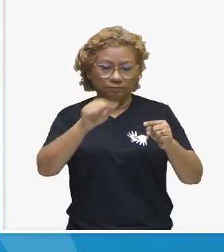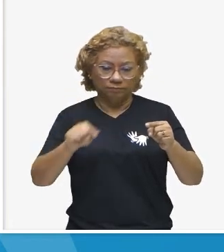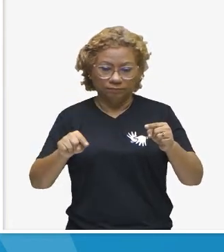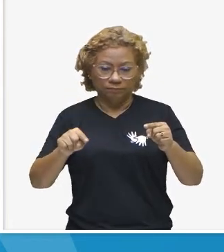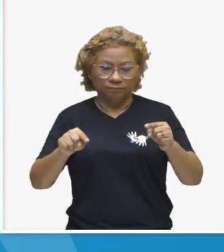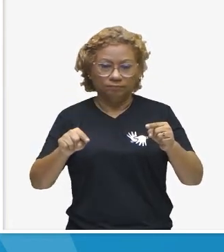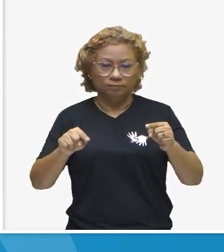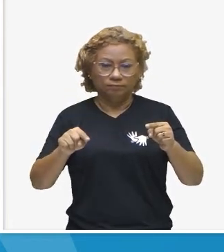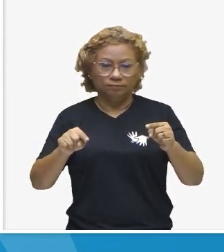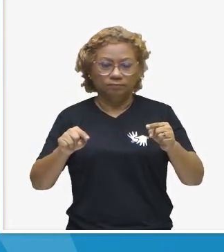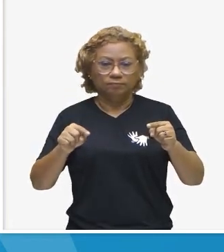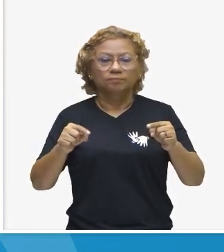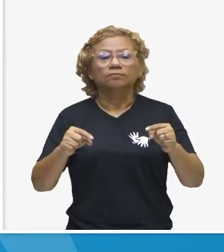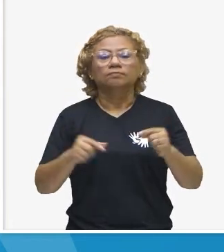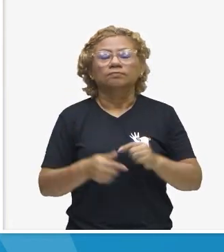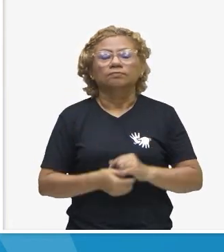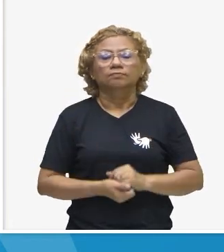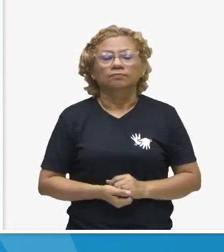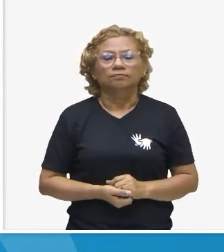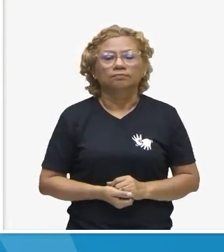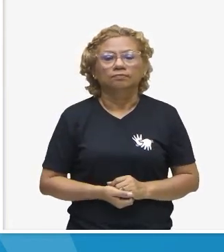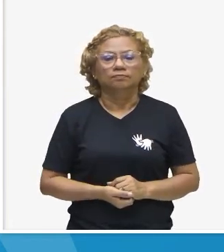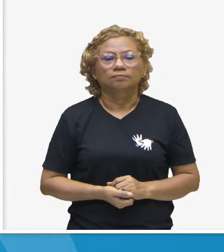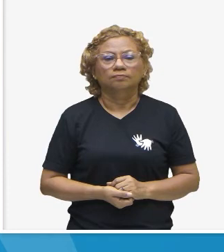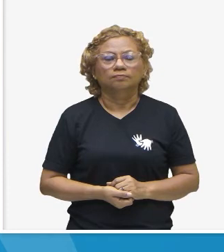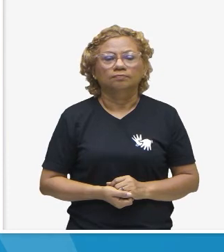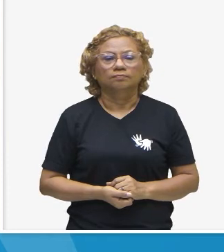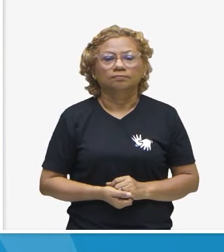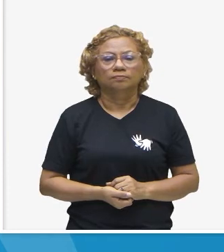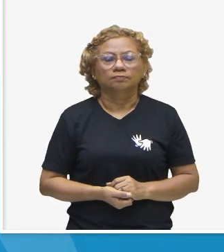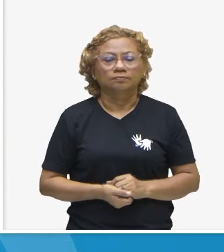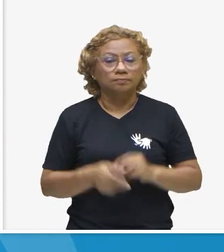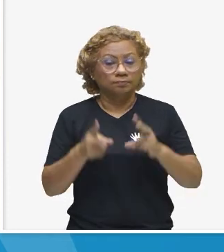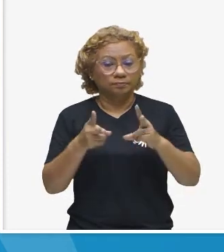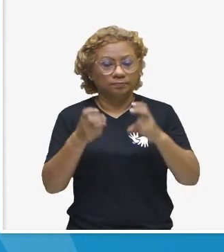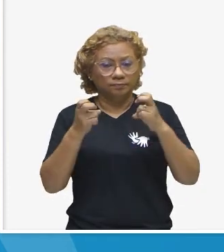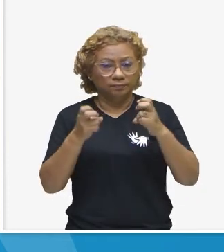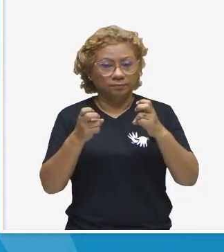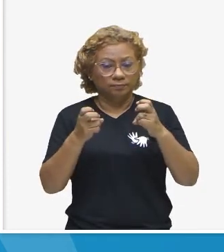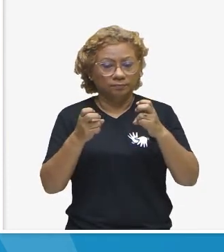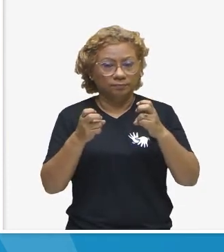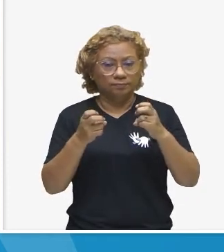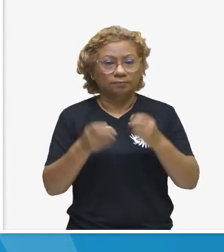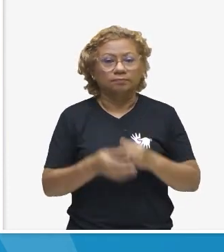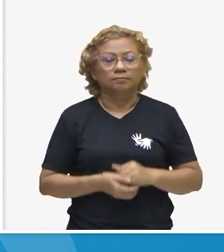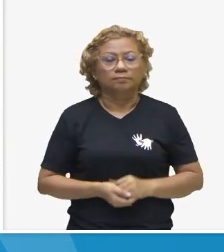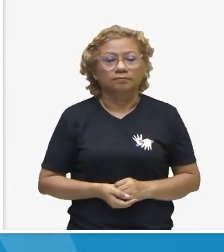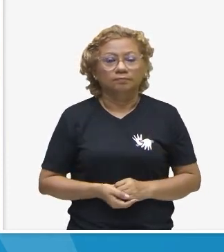que está aqui no centro,